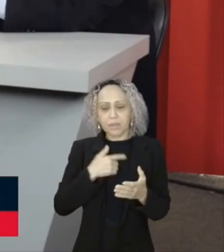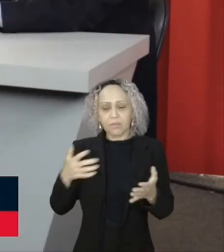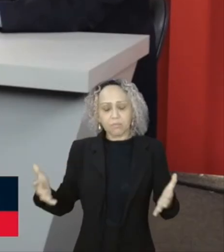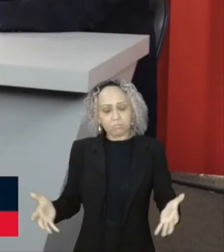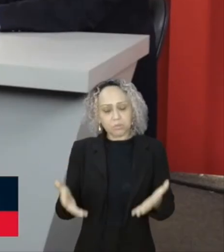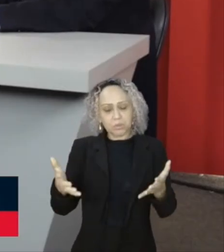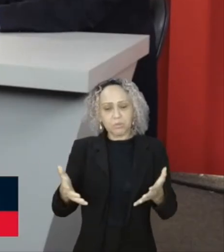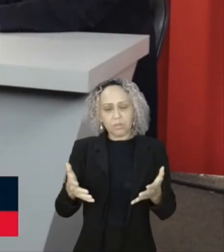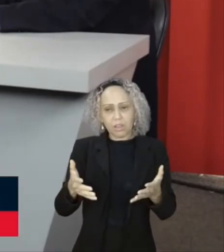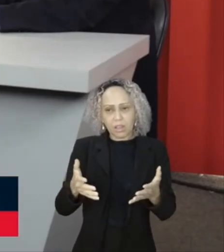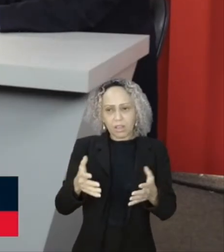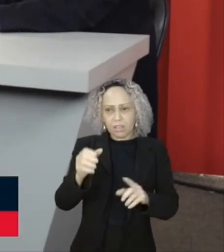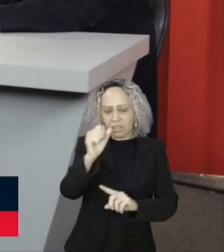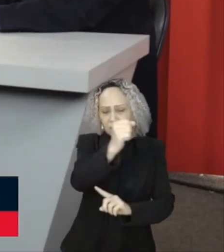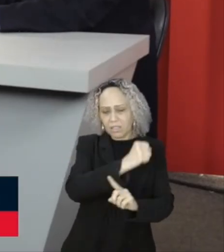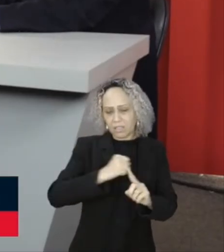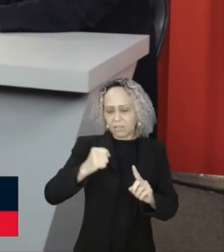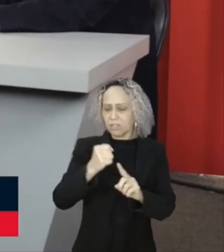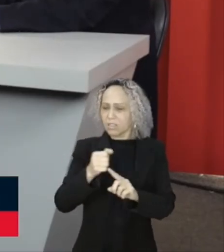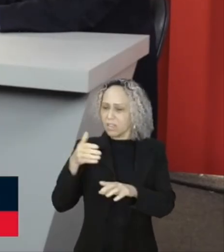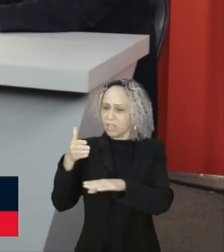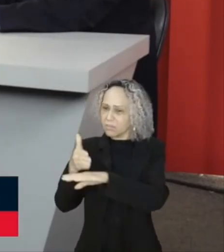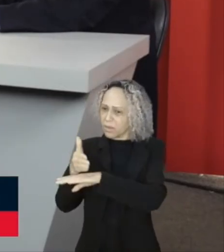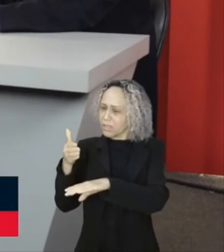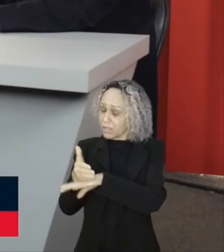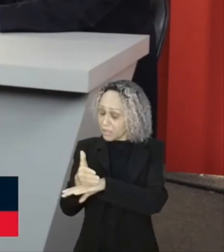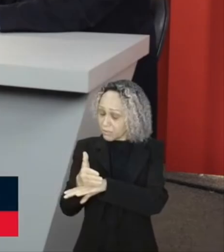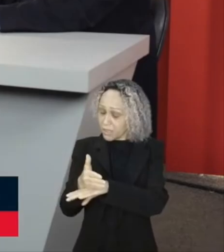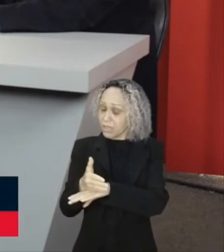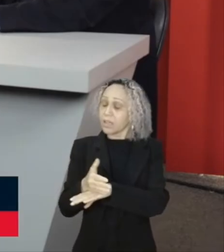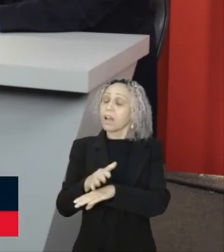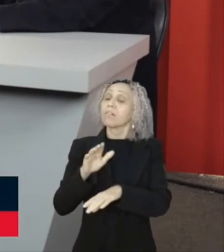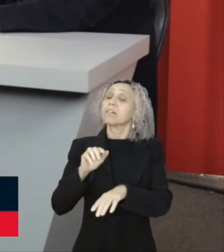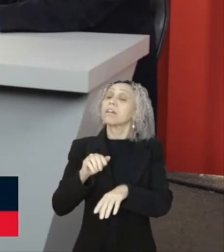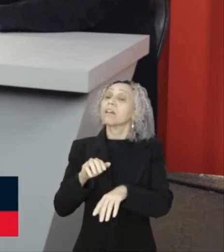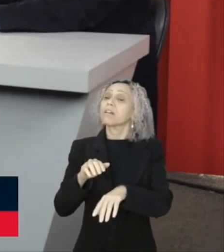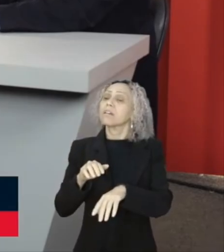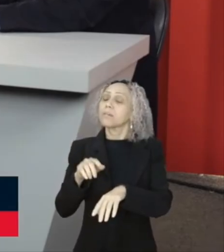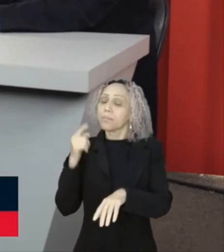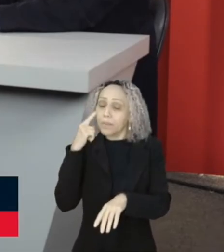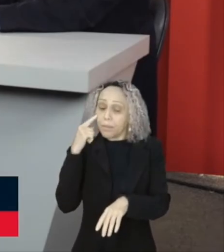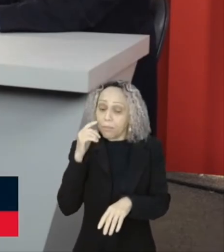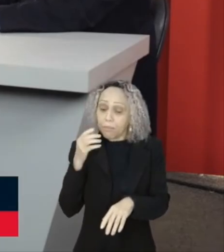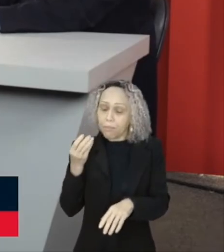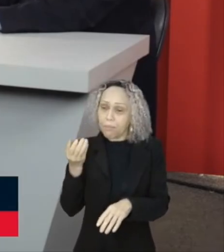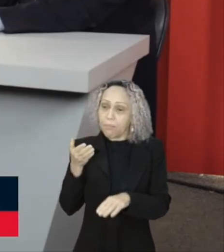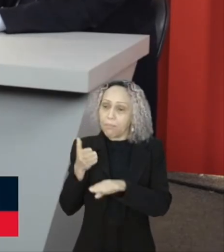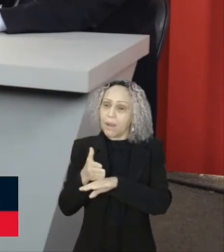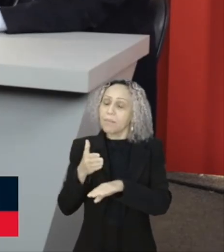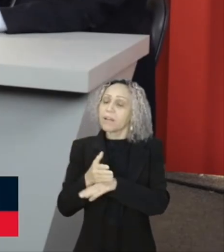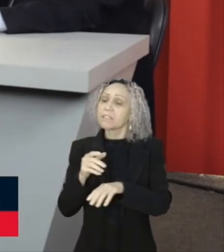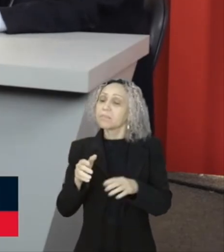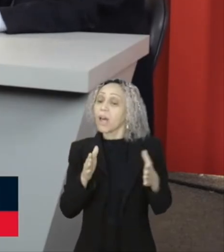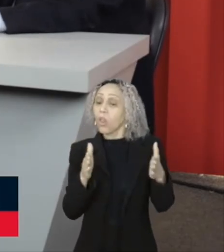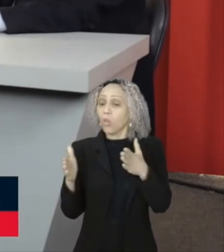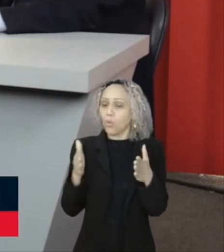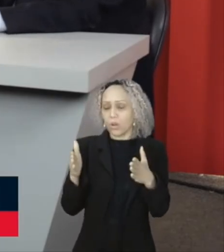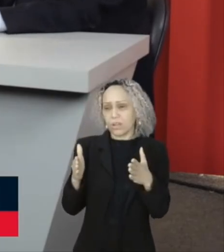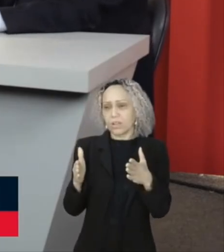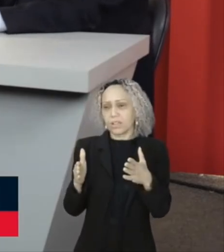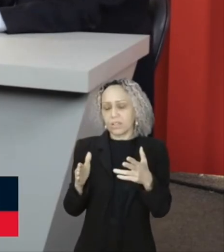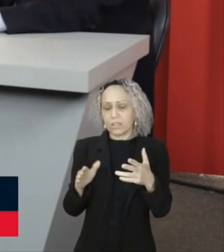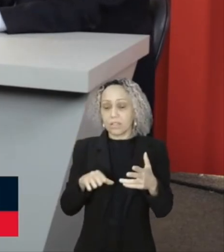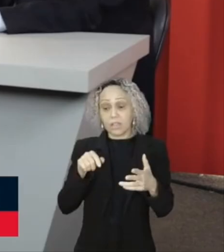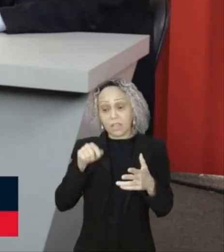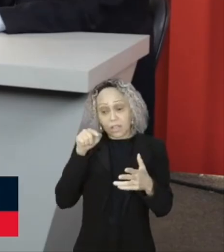social durante a tramitação legislativa, né? Virando lei, nós temos então uma nova fase do